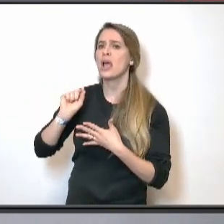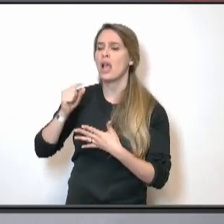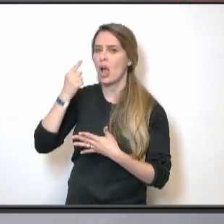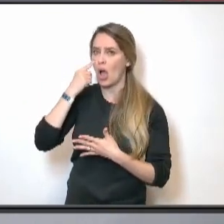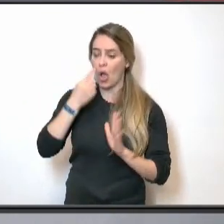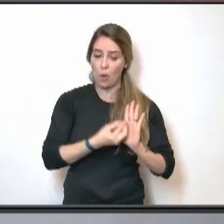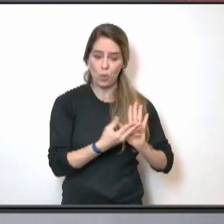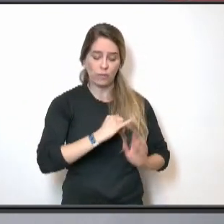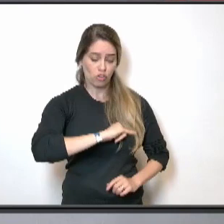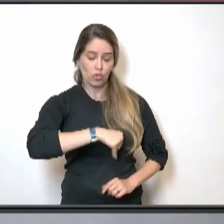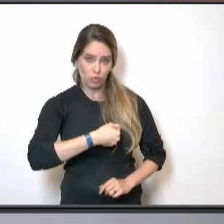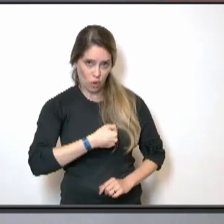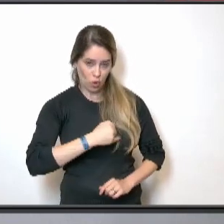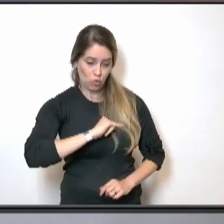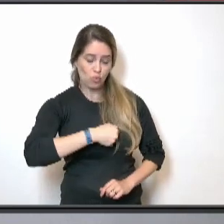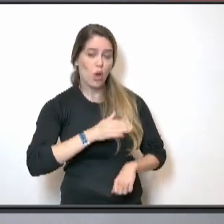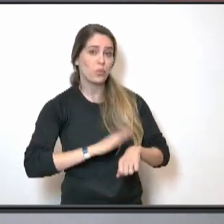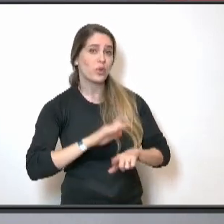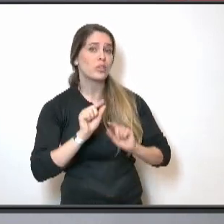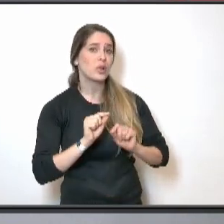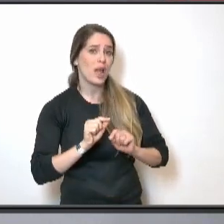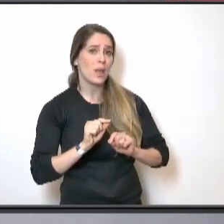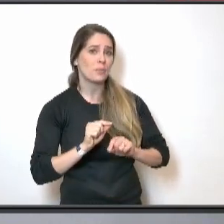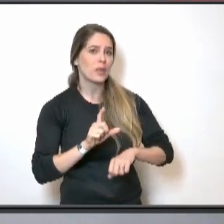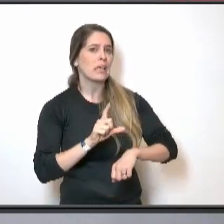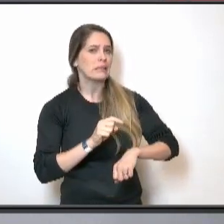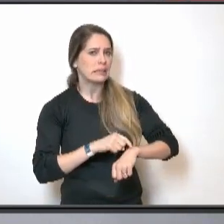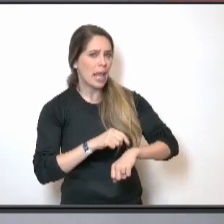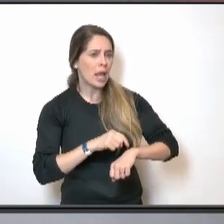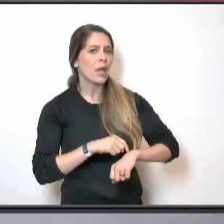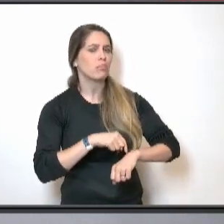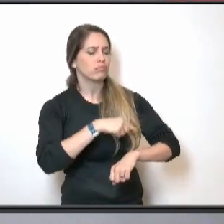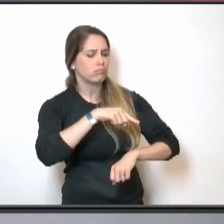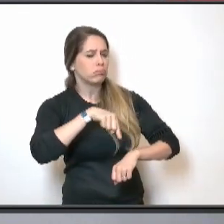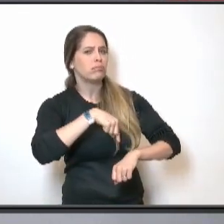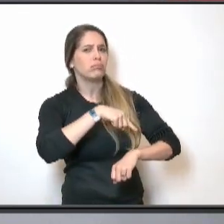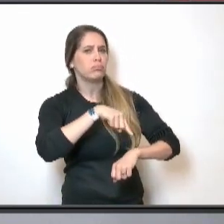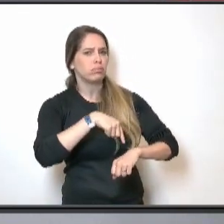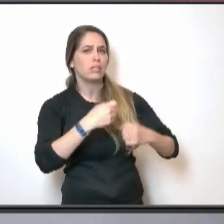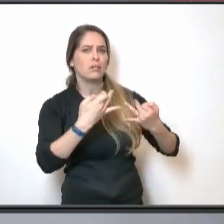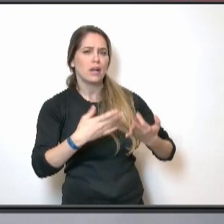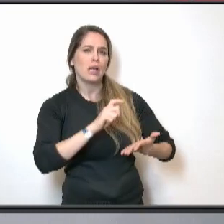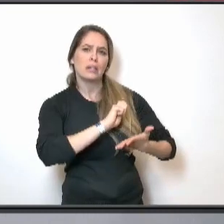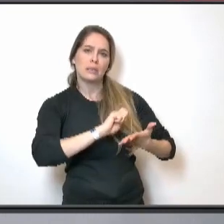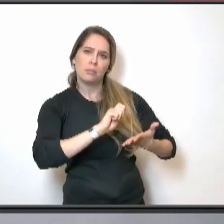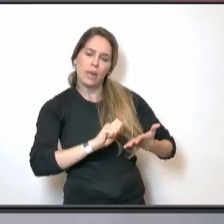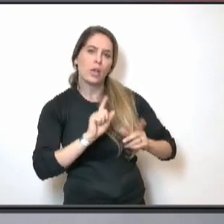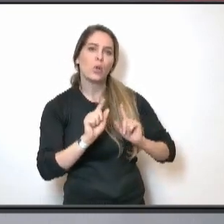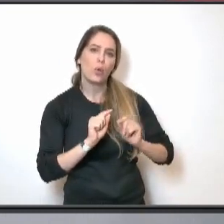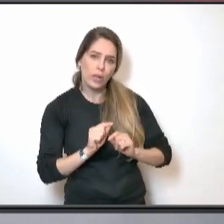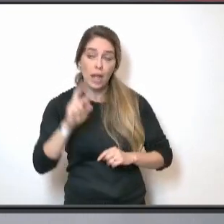João gasta muito tempo do seu Evangelho focado na noite da ceia do Senhor, na noite em que ele foi